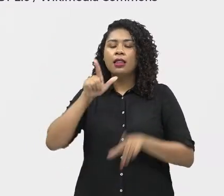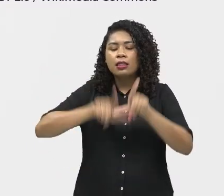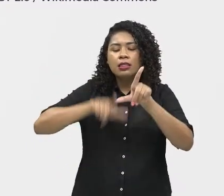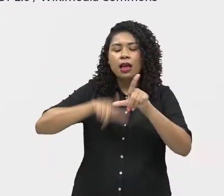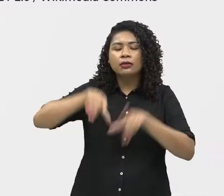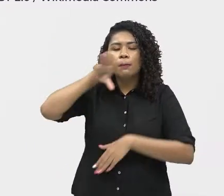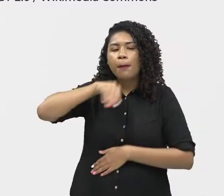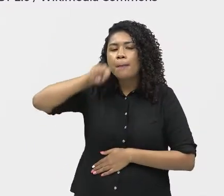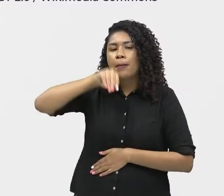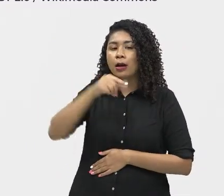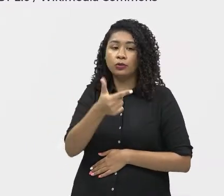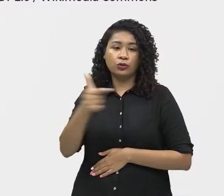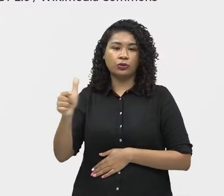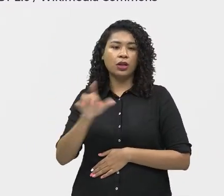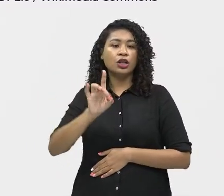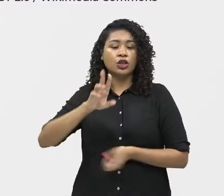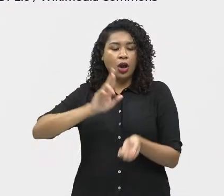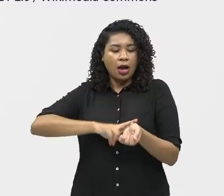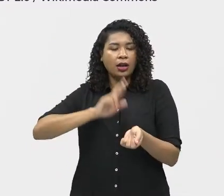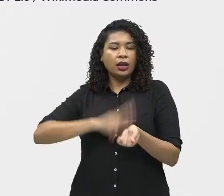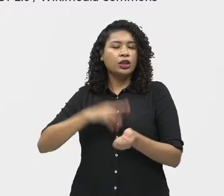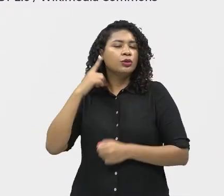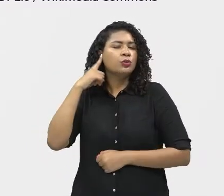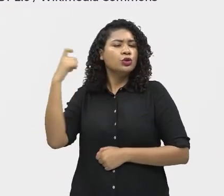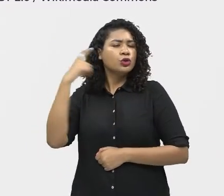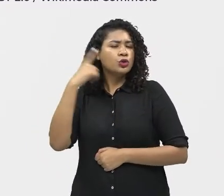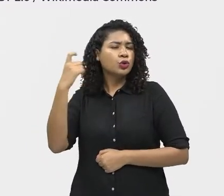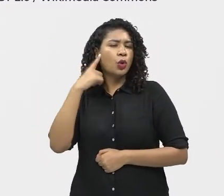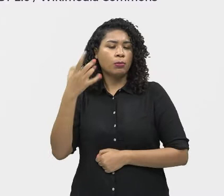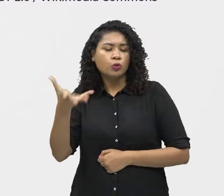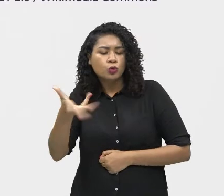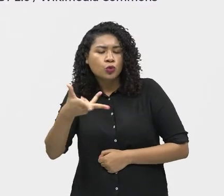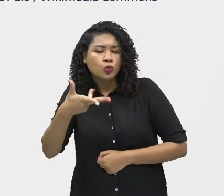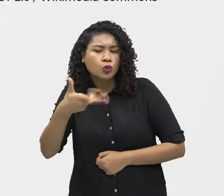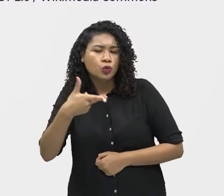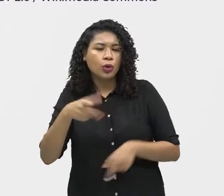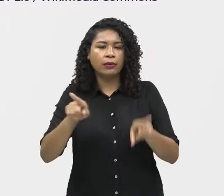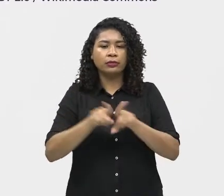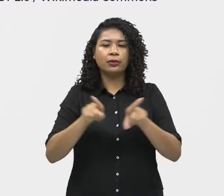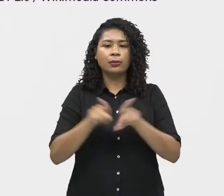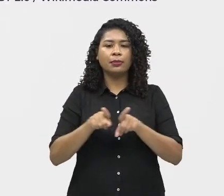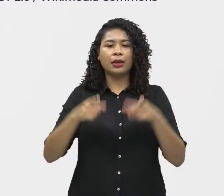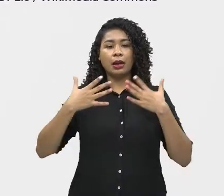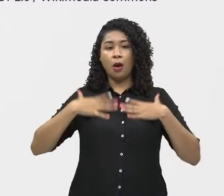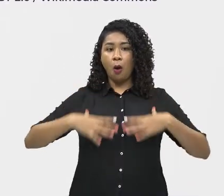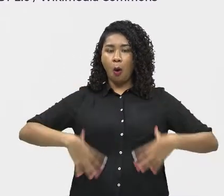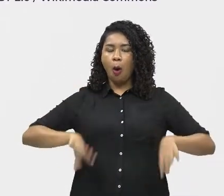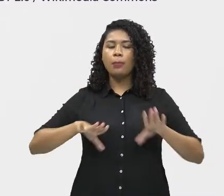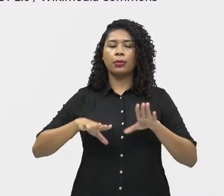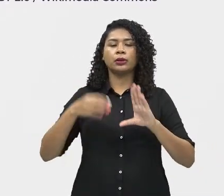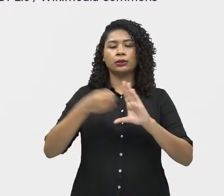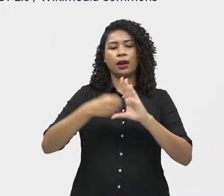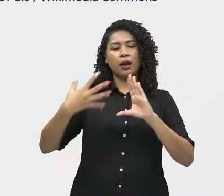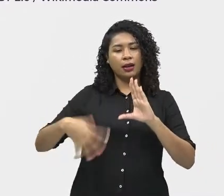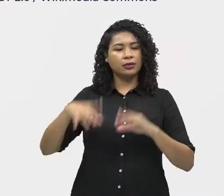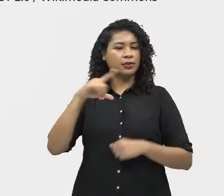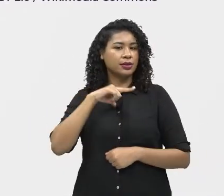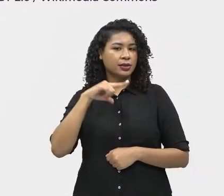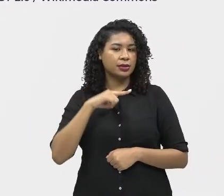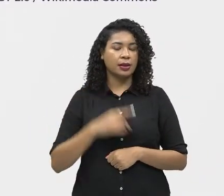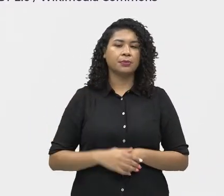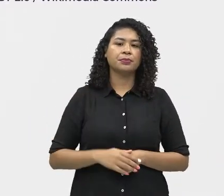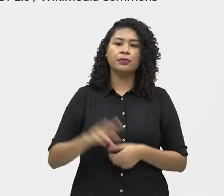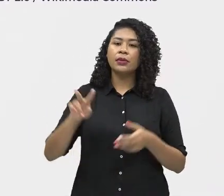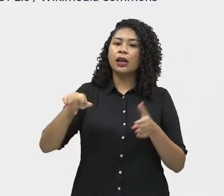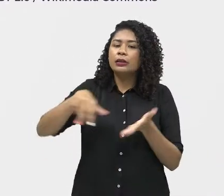muito rápido. Ele também tem uma característica da roupa dos dançarinos. E essa dança,